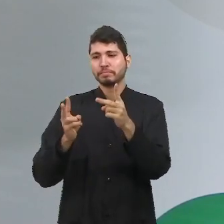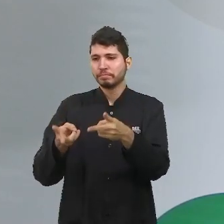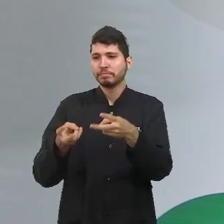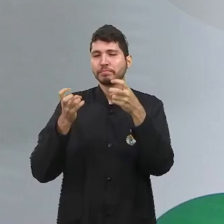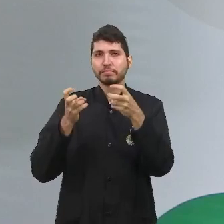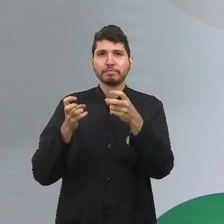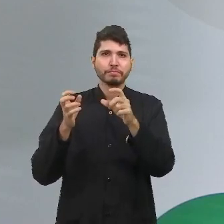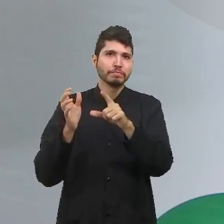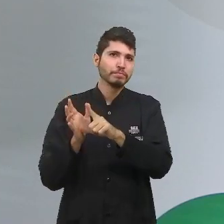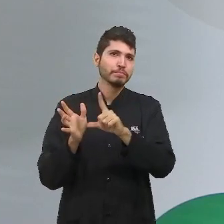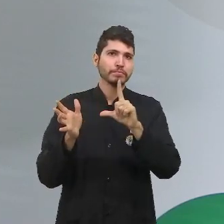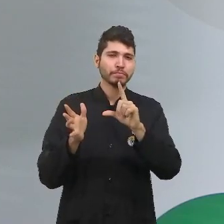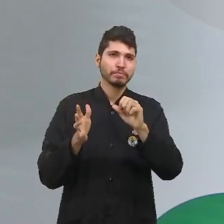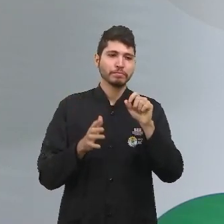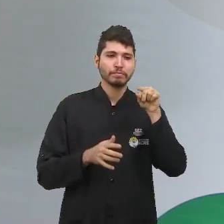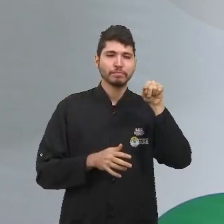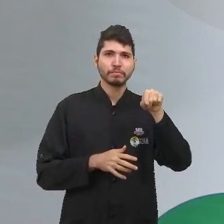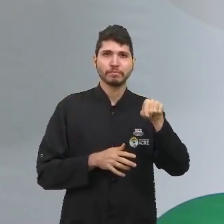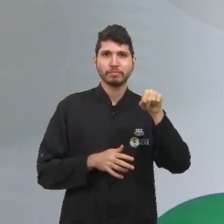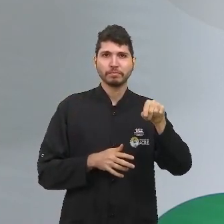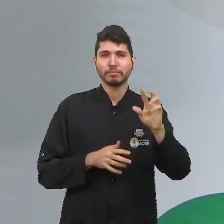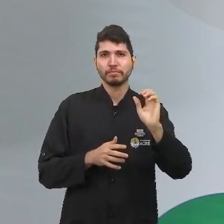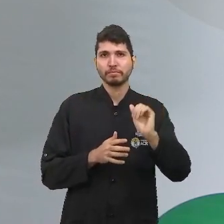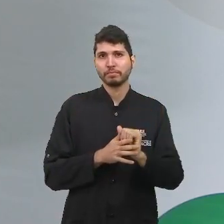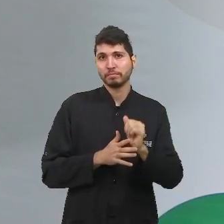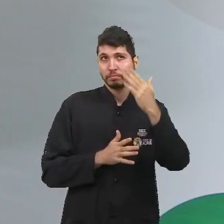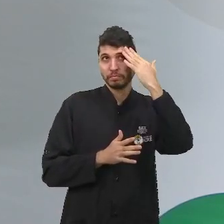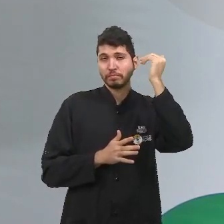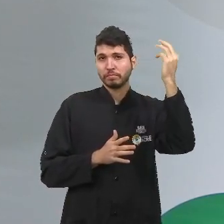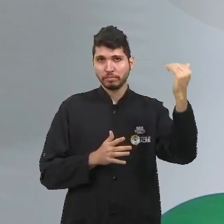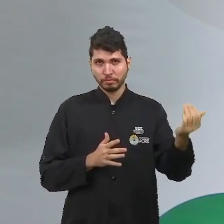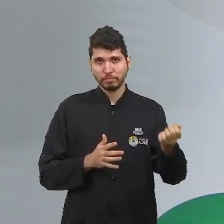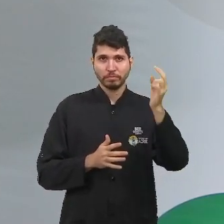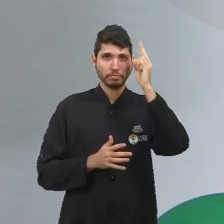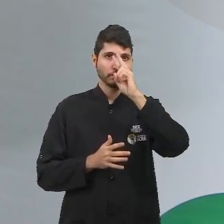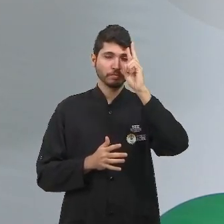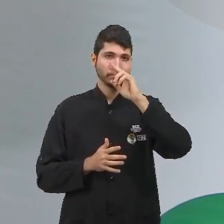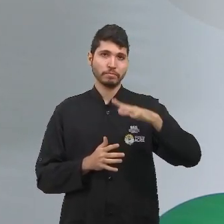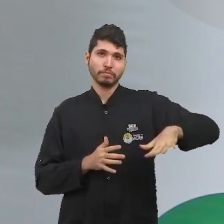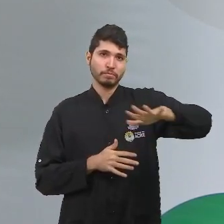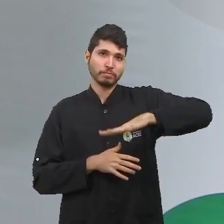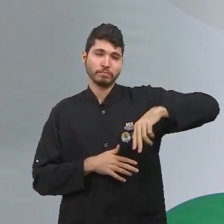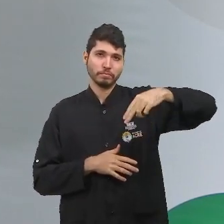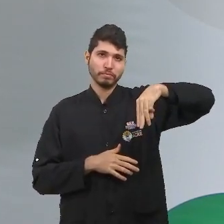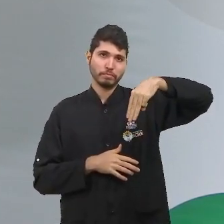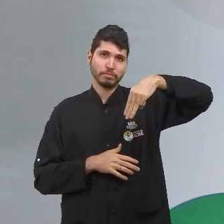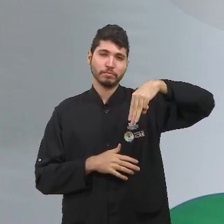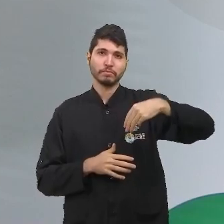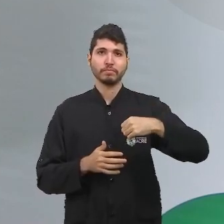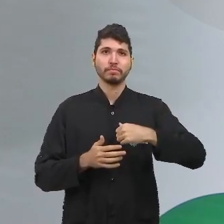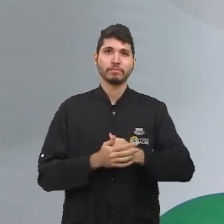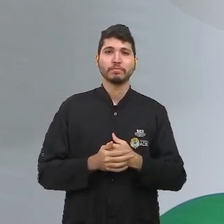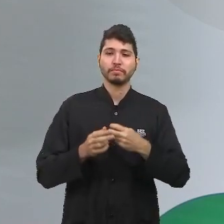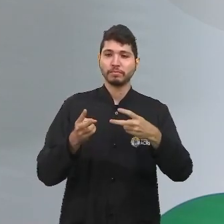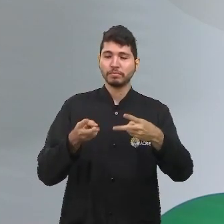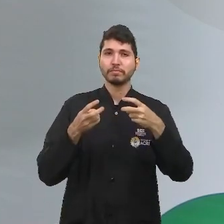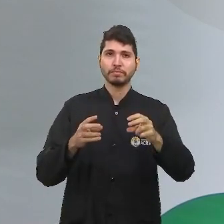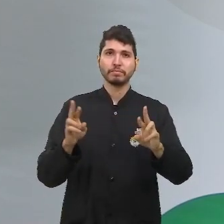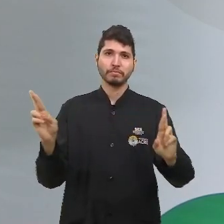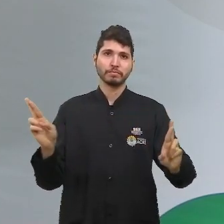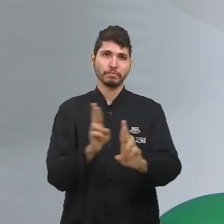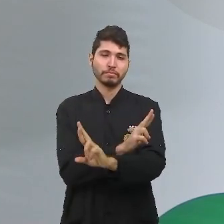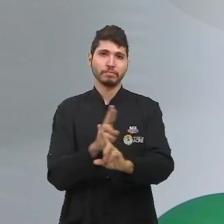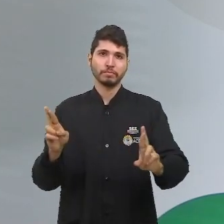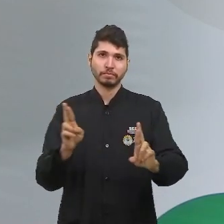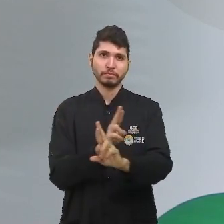é um dos grandes matemáticos que nós tivemos na história. Só que também se conta que, embora ele tenha percebido essa relação, ele